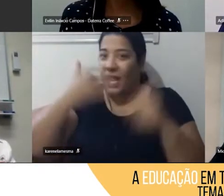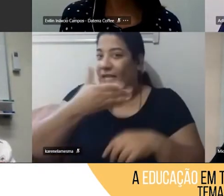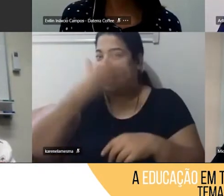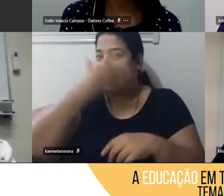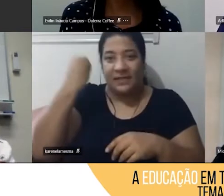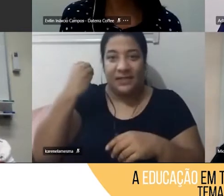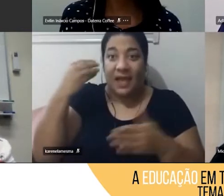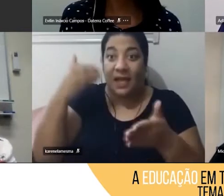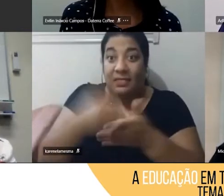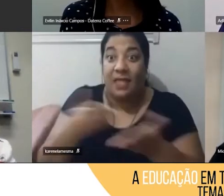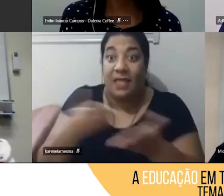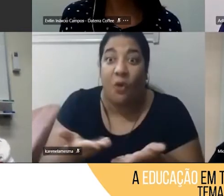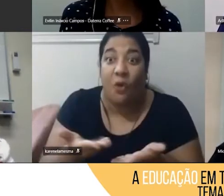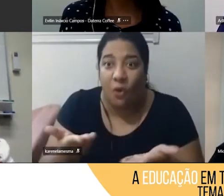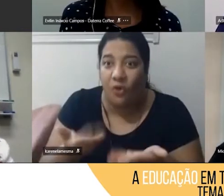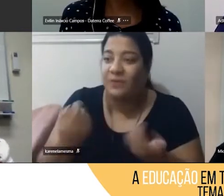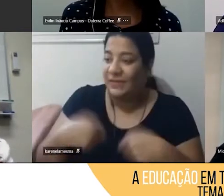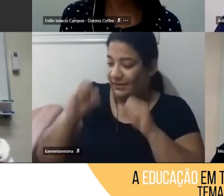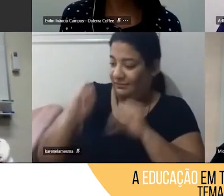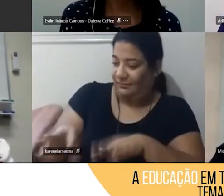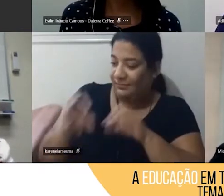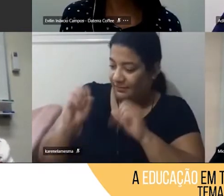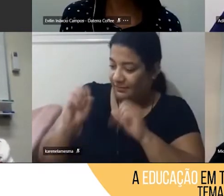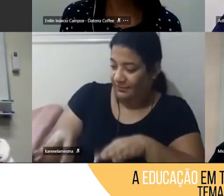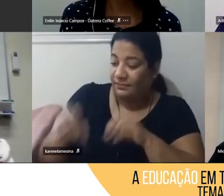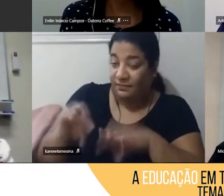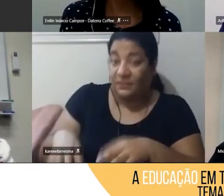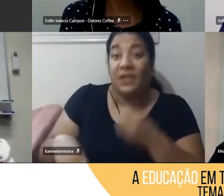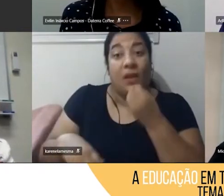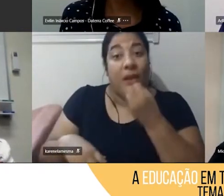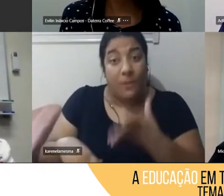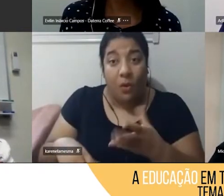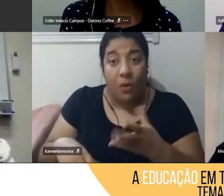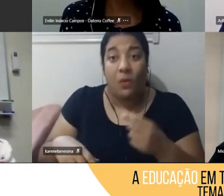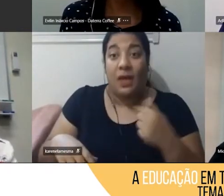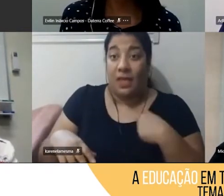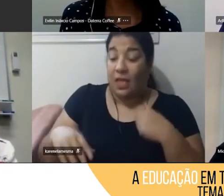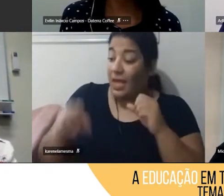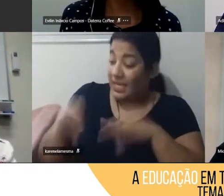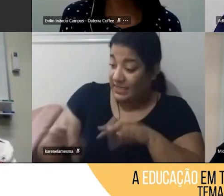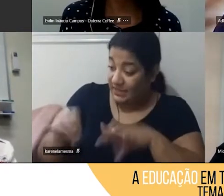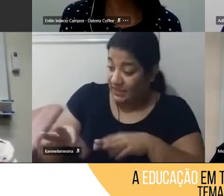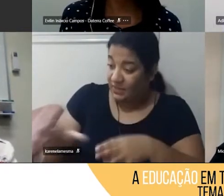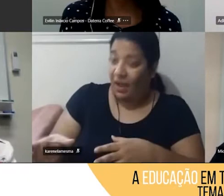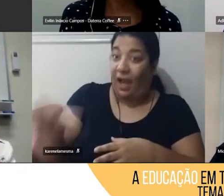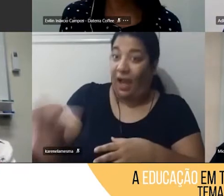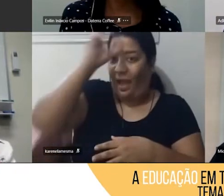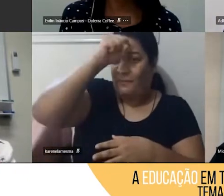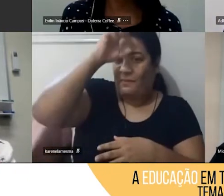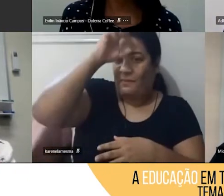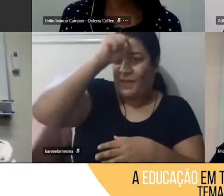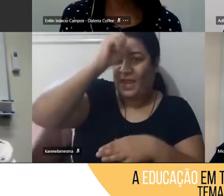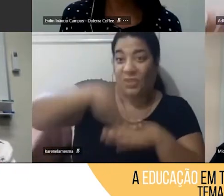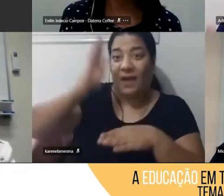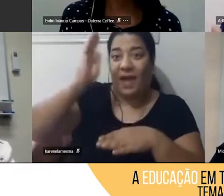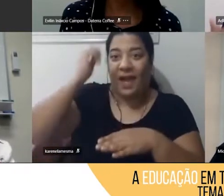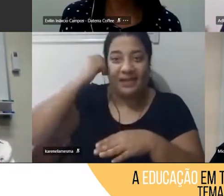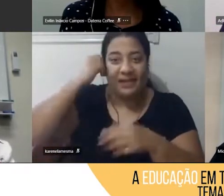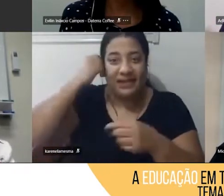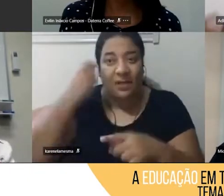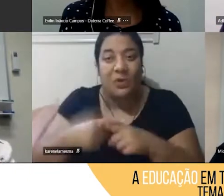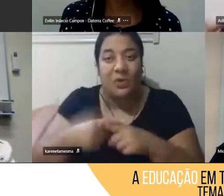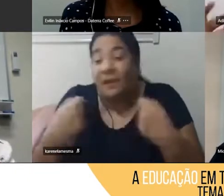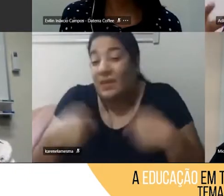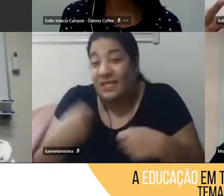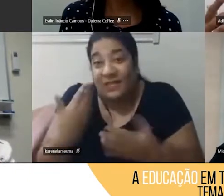gente tem que passar isso para os jovens. E aí, por isso que eu falo, quando a gente ensina, a gente aprende muito mais. Porque se a gente tem que ensinar, a gente tem que estudar mais ainda. E aí,